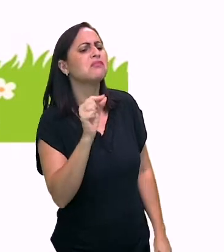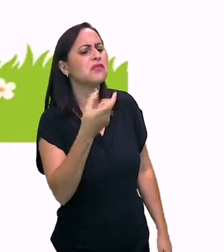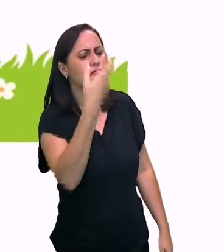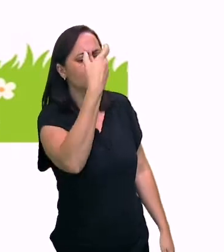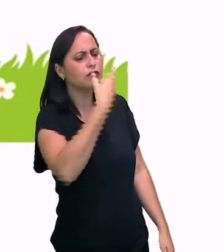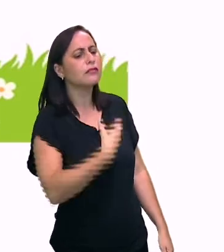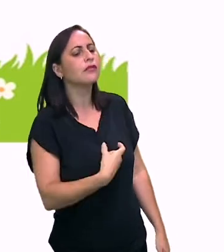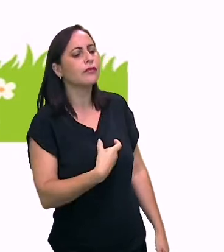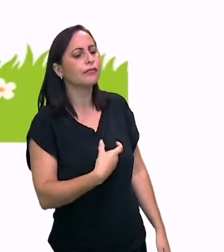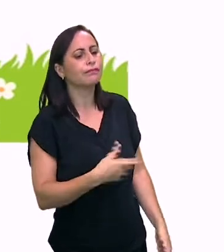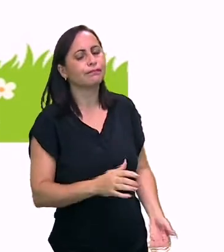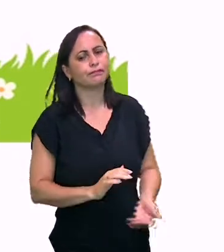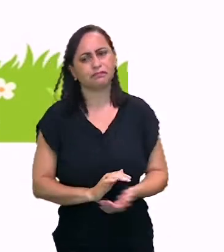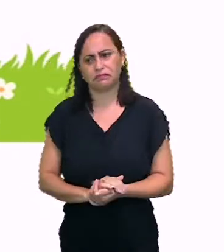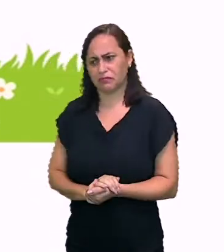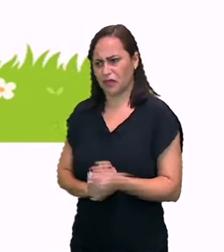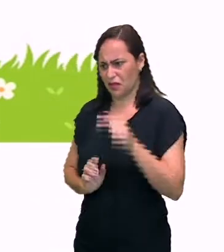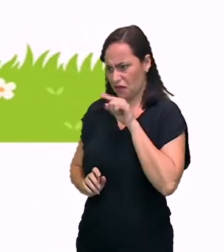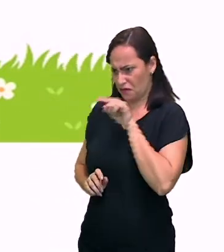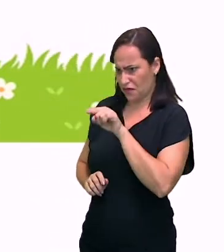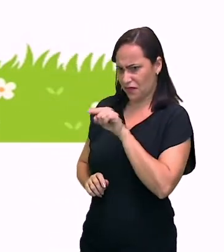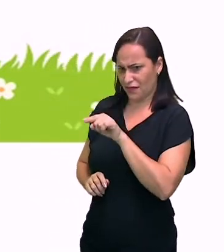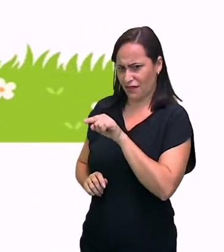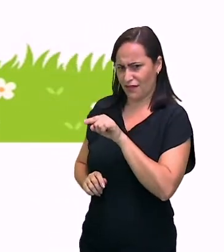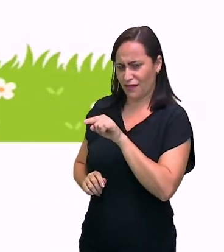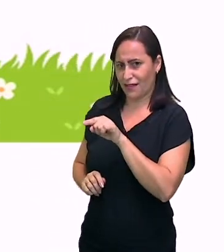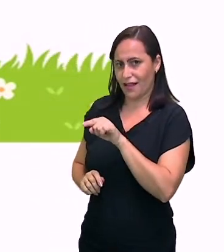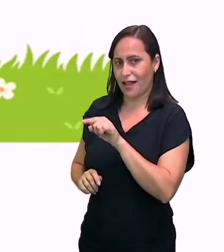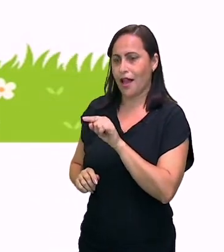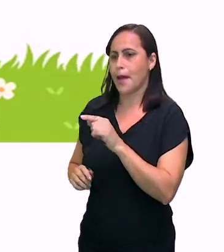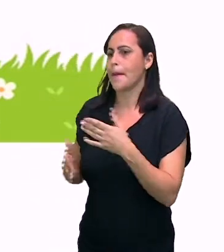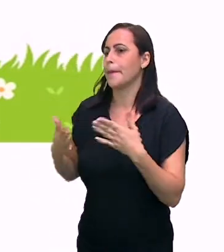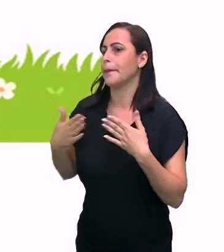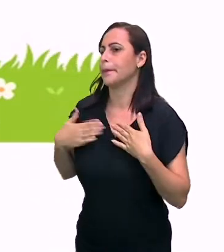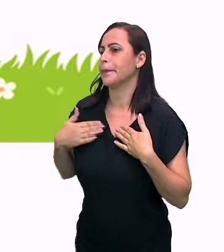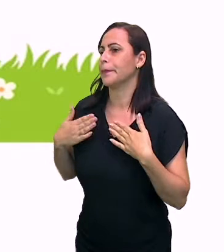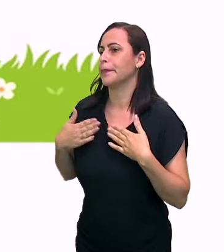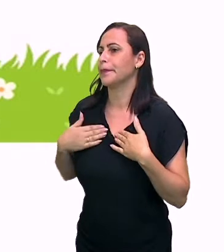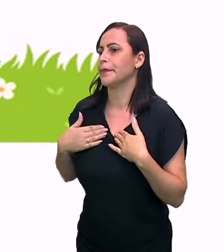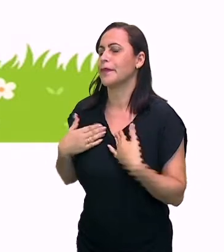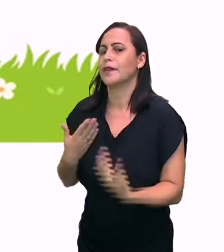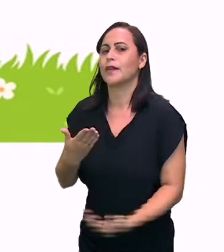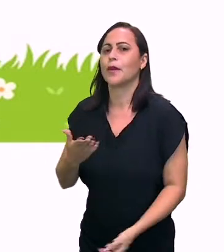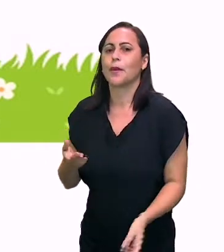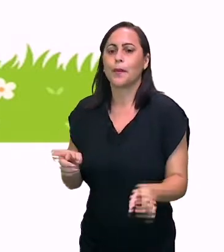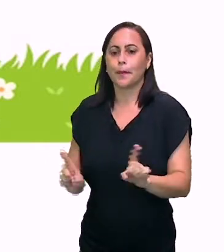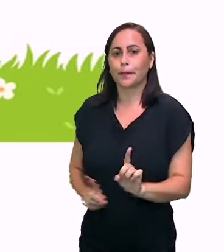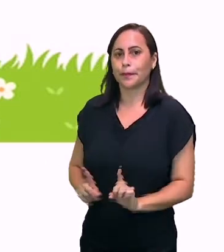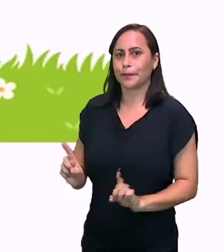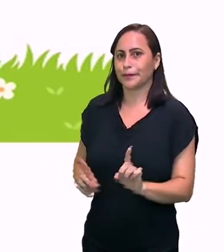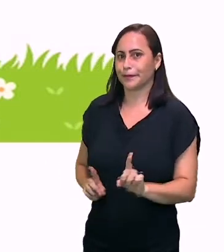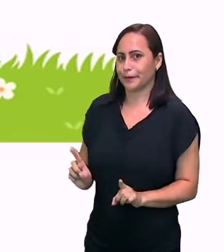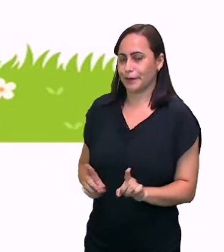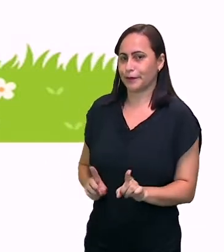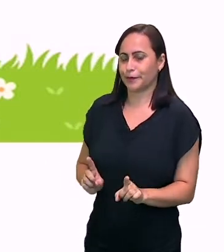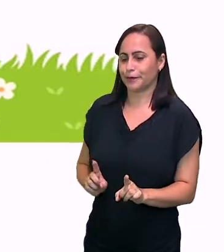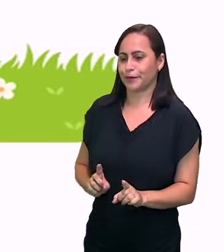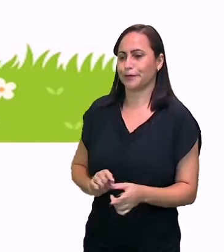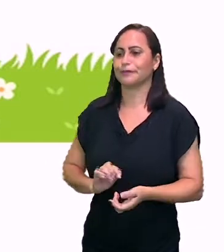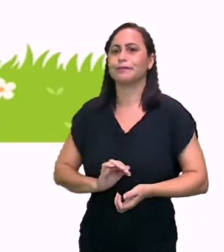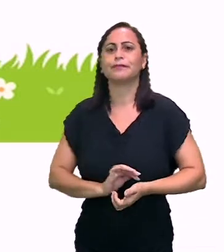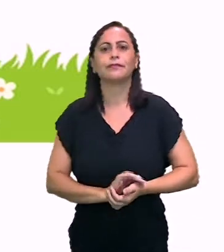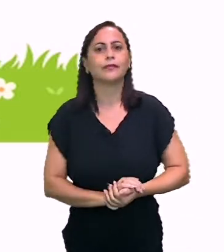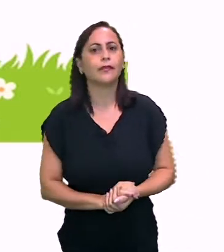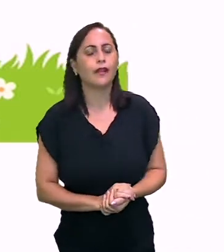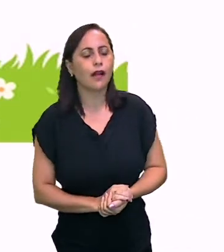eu? Você? Você é o meu primo, respondeu